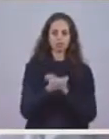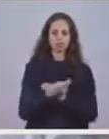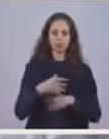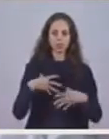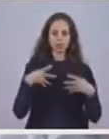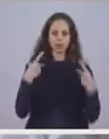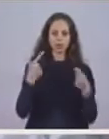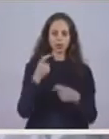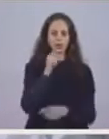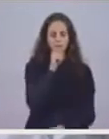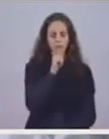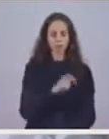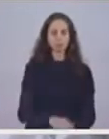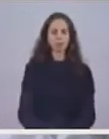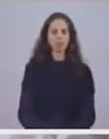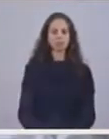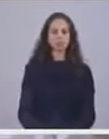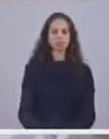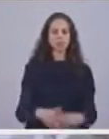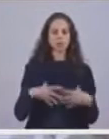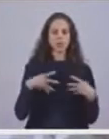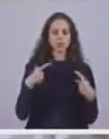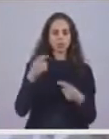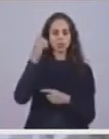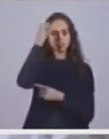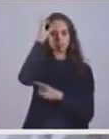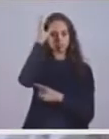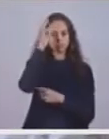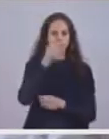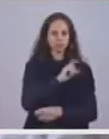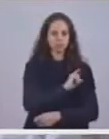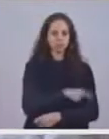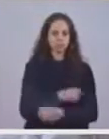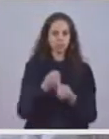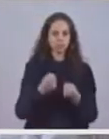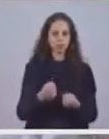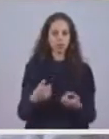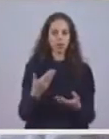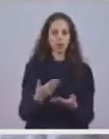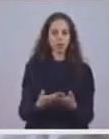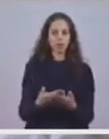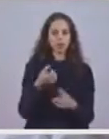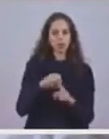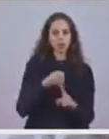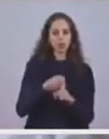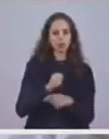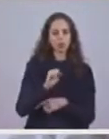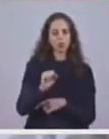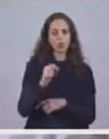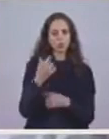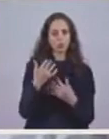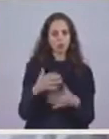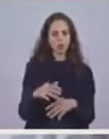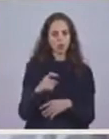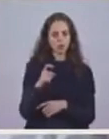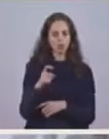espiritual. Amém. O Espírito de sabedoria e de fortaleza vos confirme na luta contra o maligno,